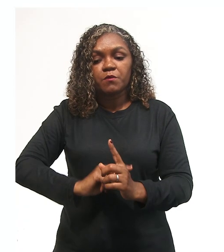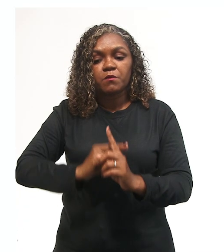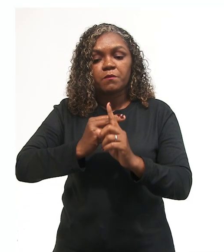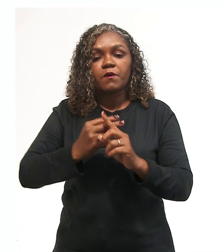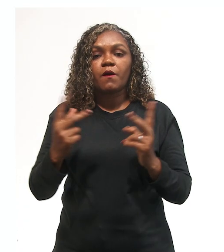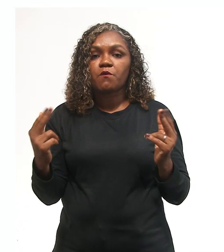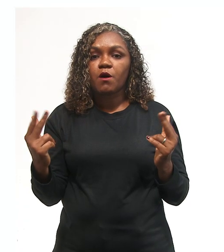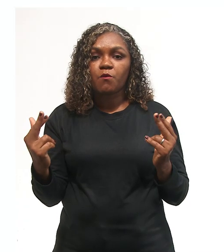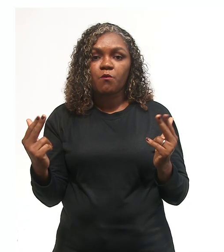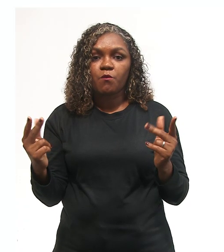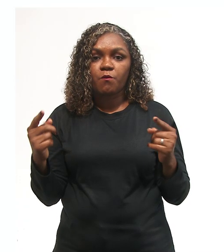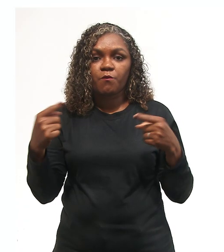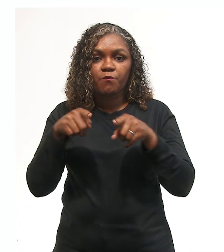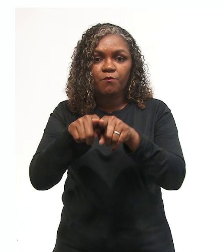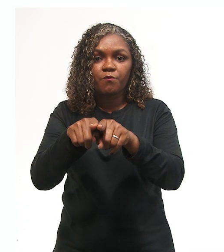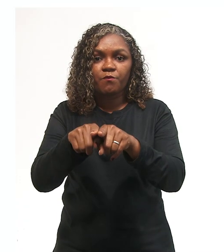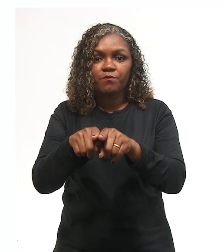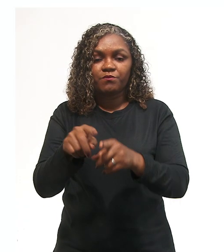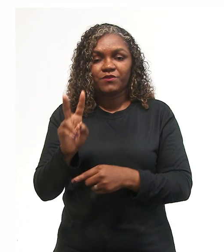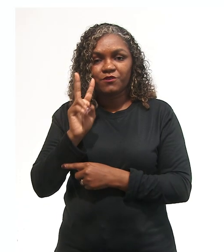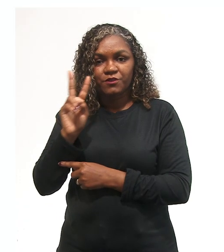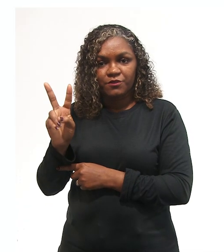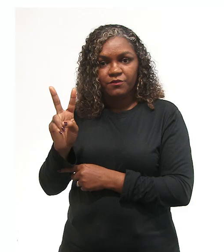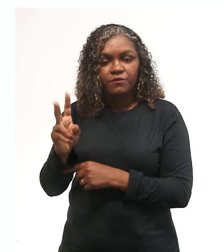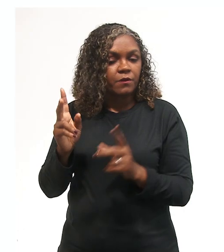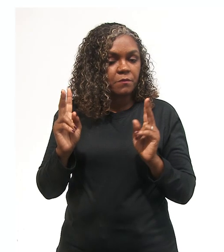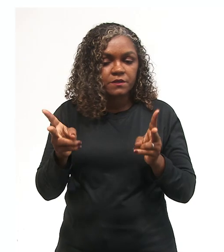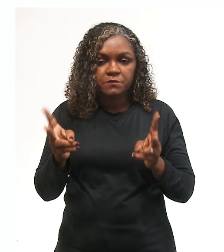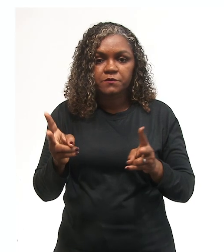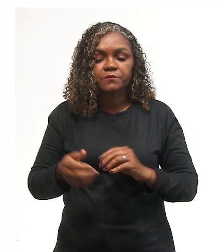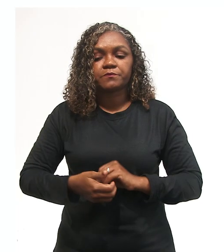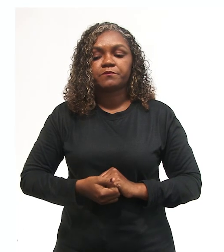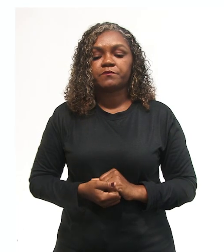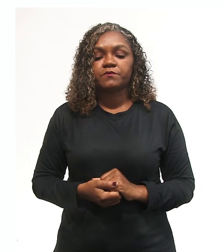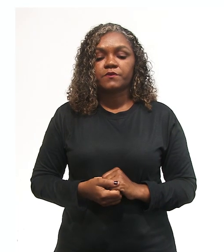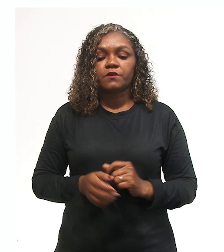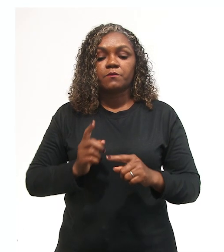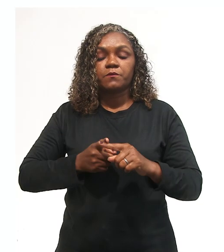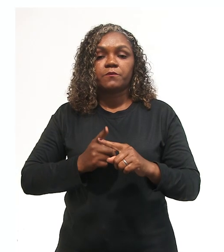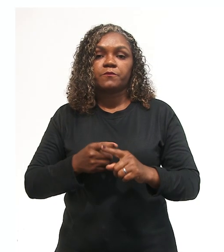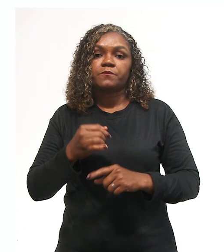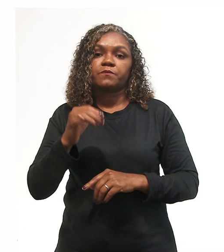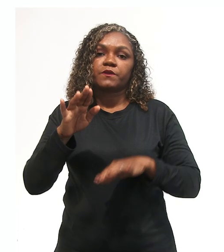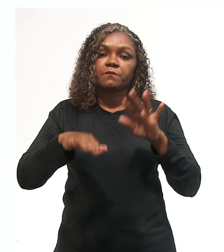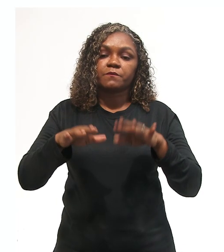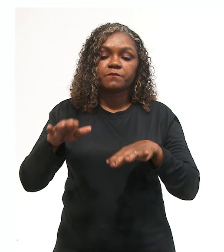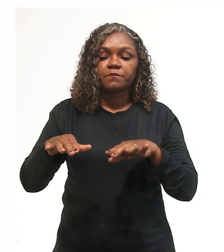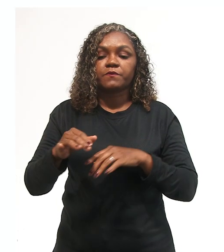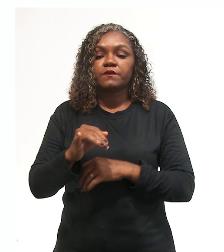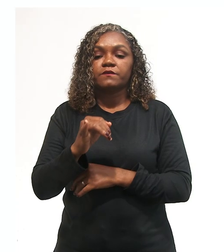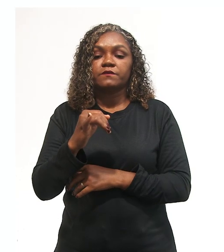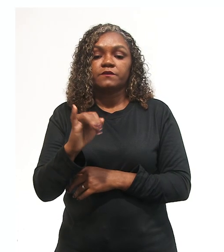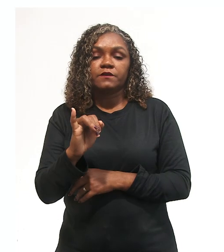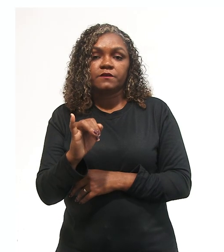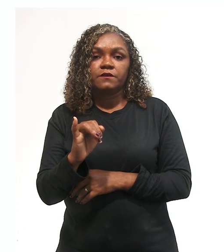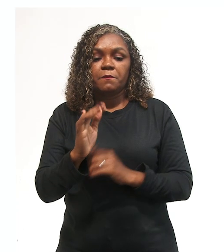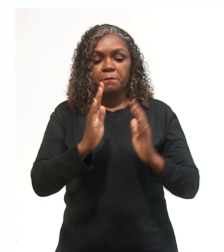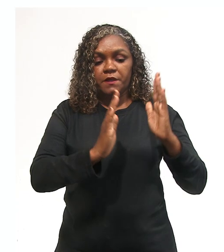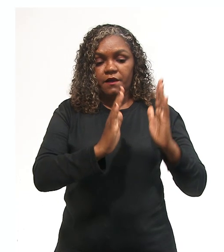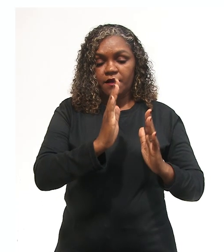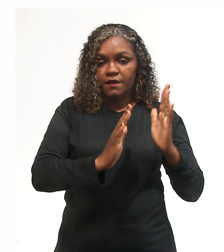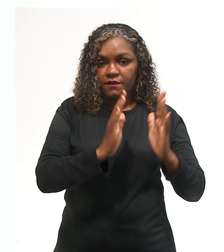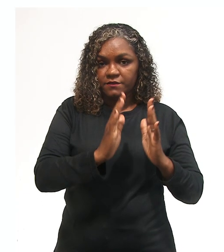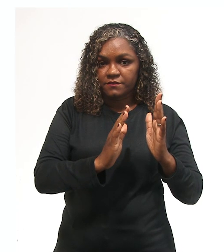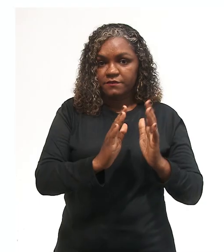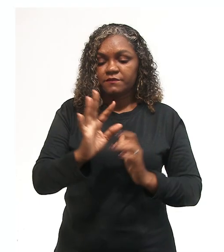equivalente, né? Então, a gente vai ter os mesmos valores, tá? Então, tratando de prazo e